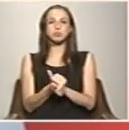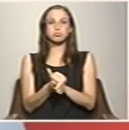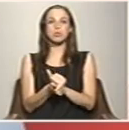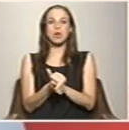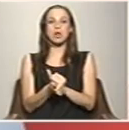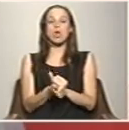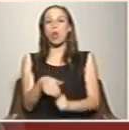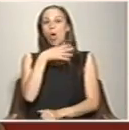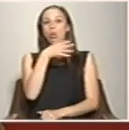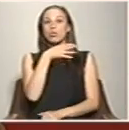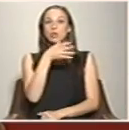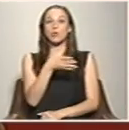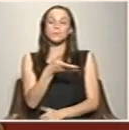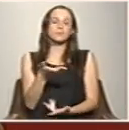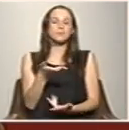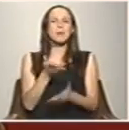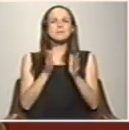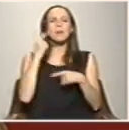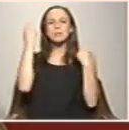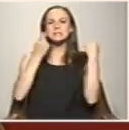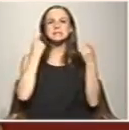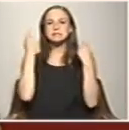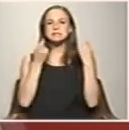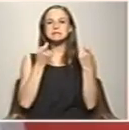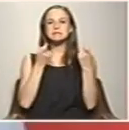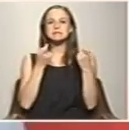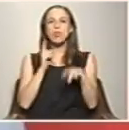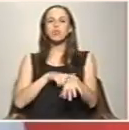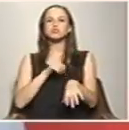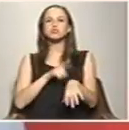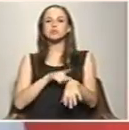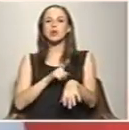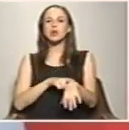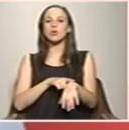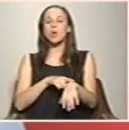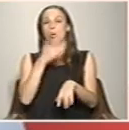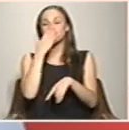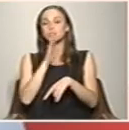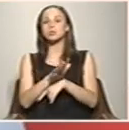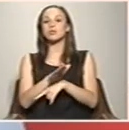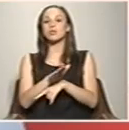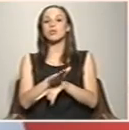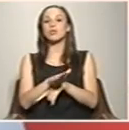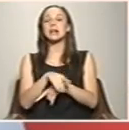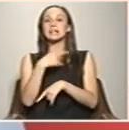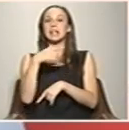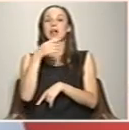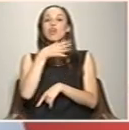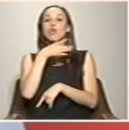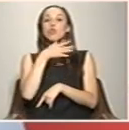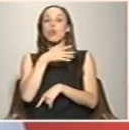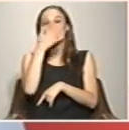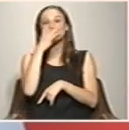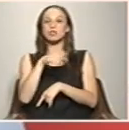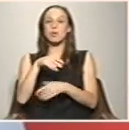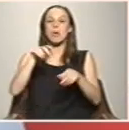vezes que é preciso, por exemplo, pensar na temporização dos sinais de trânsito nos verdes ou nos vermelhos para atravessar